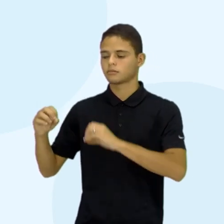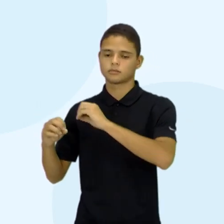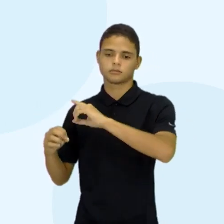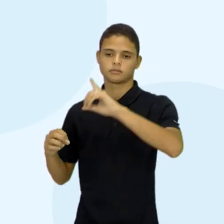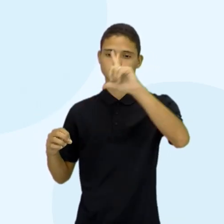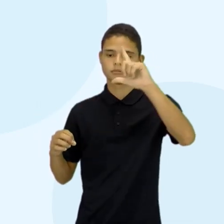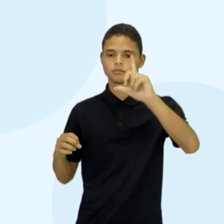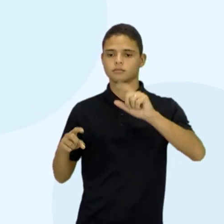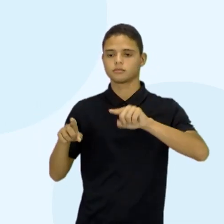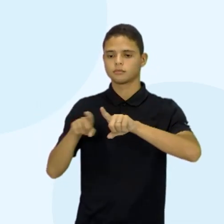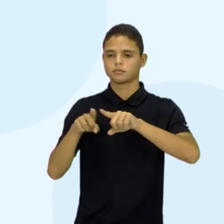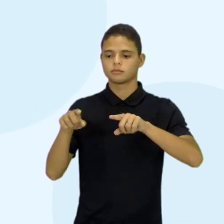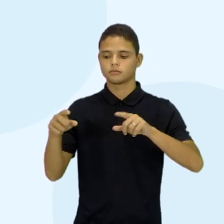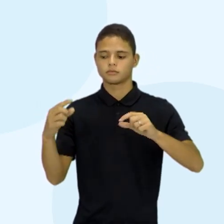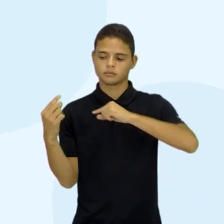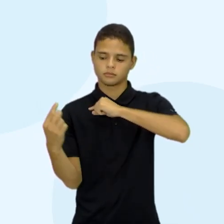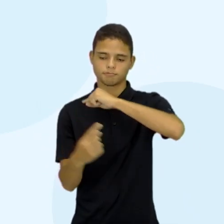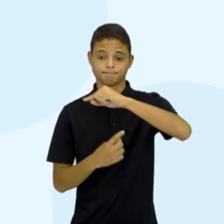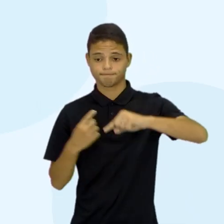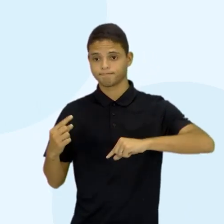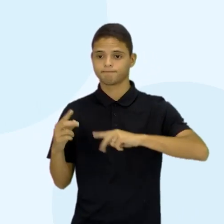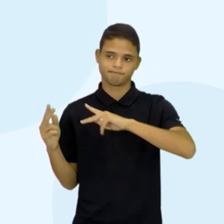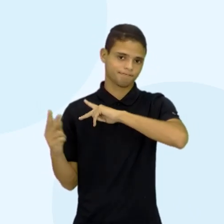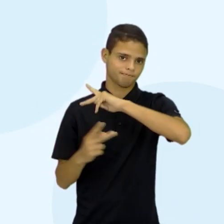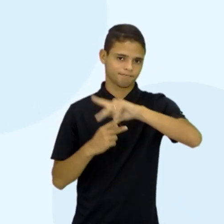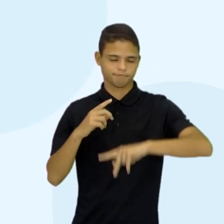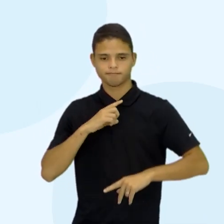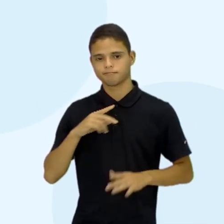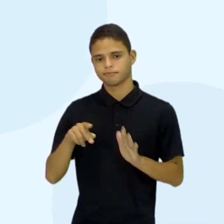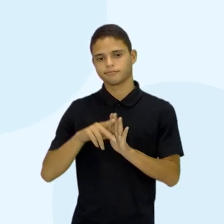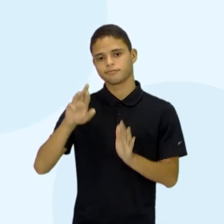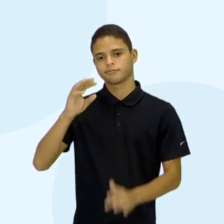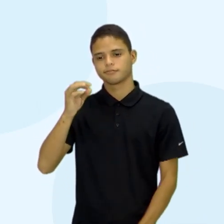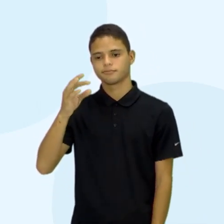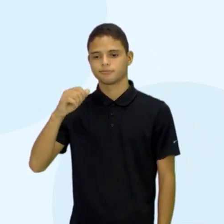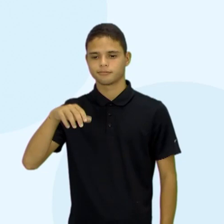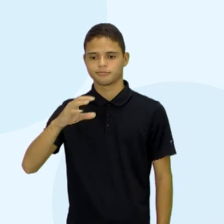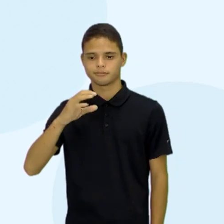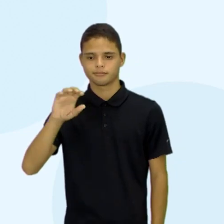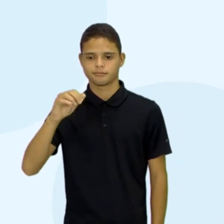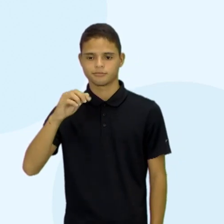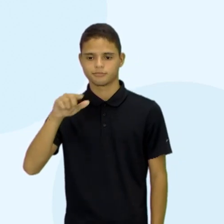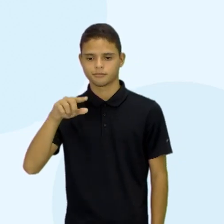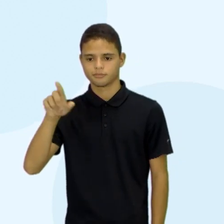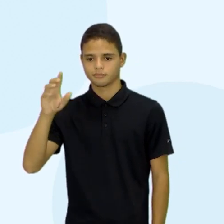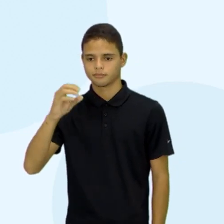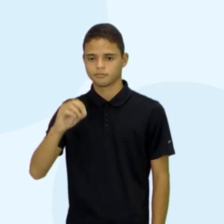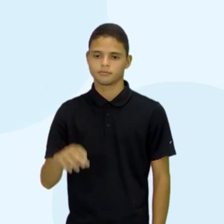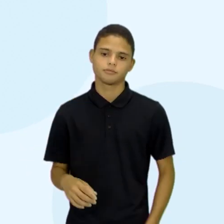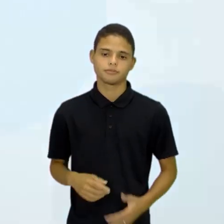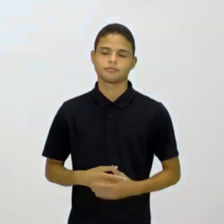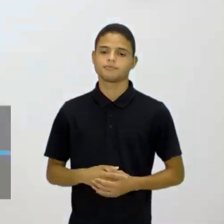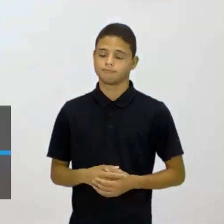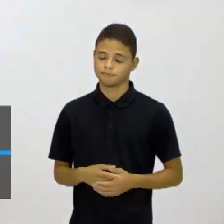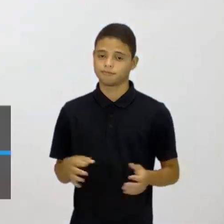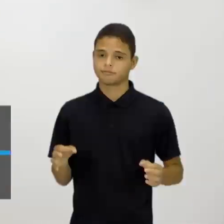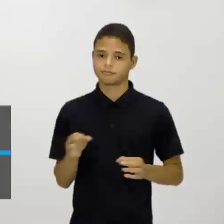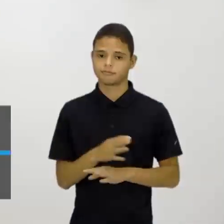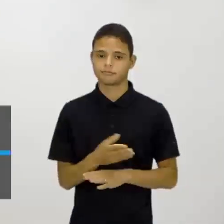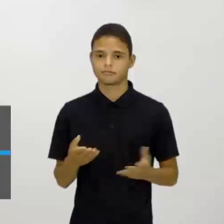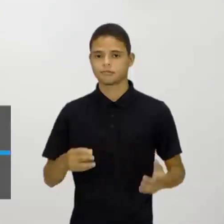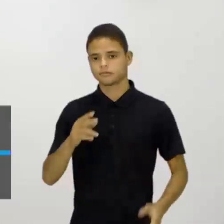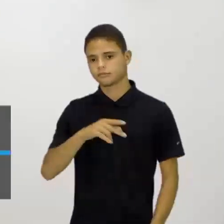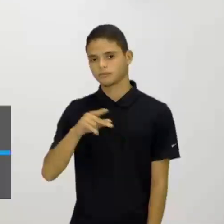contrário e é também devido esse momento que o polimento está chamado de rotação que a alternância entre o dia EA noite eu vou ficando por aqui